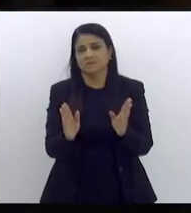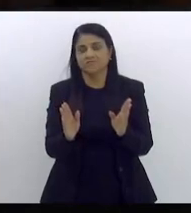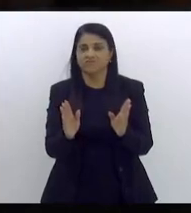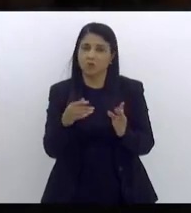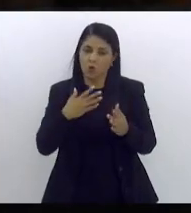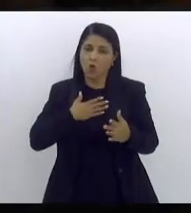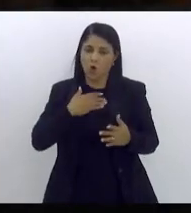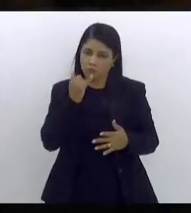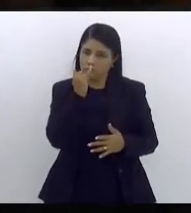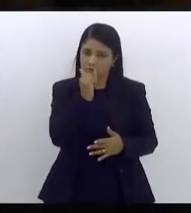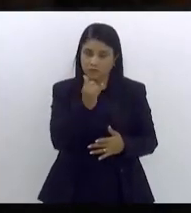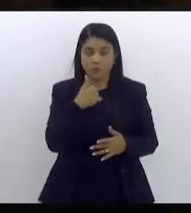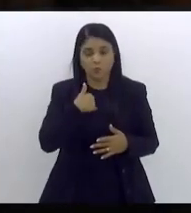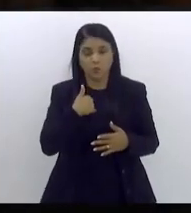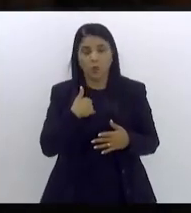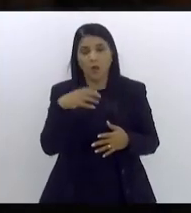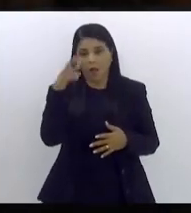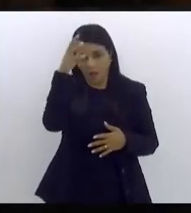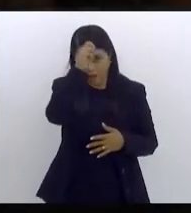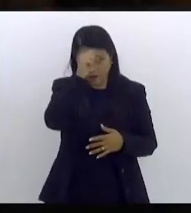dizer, quando eu fui alfabetizado,